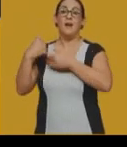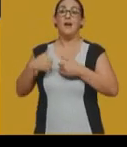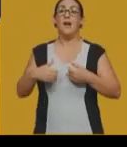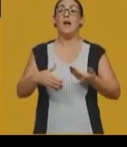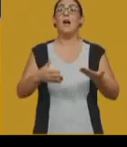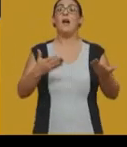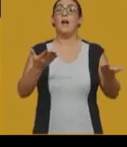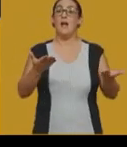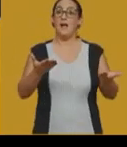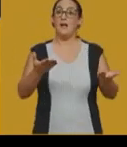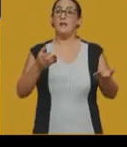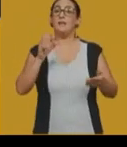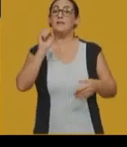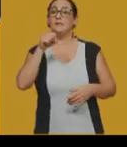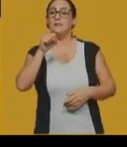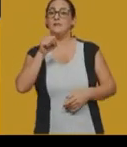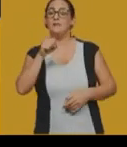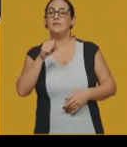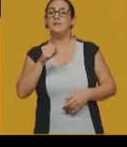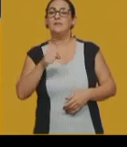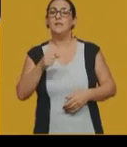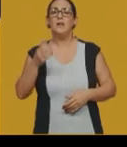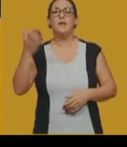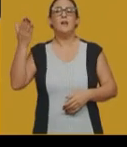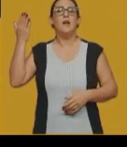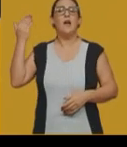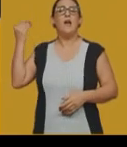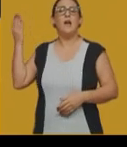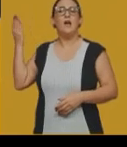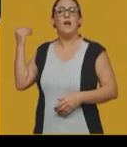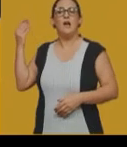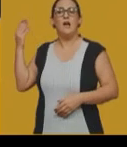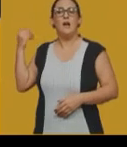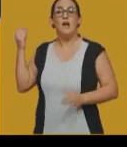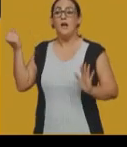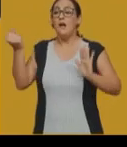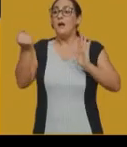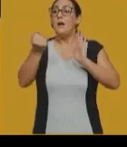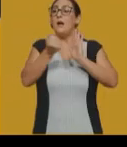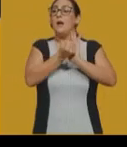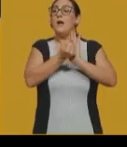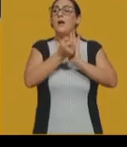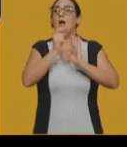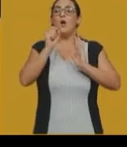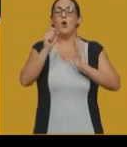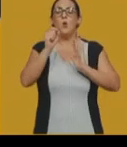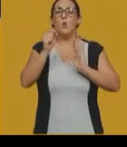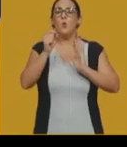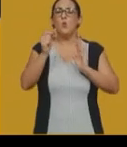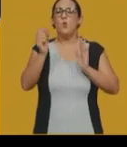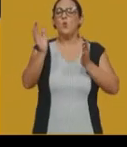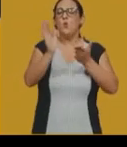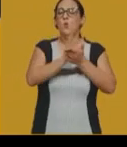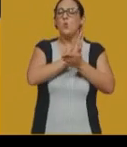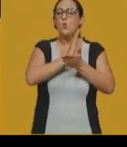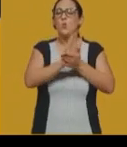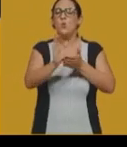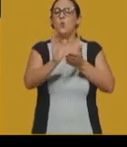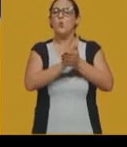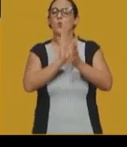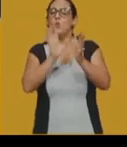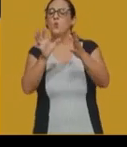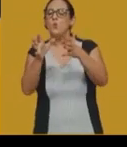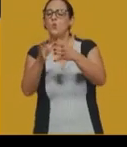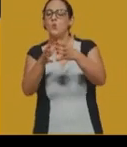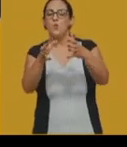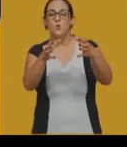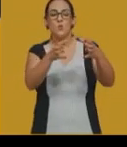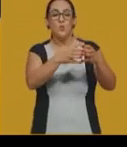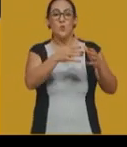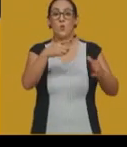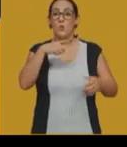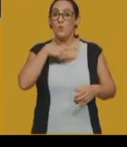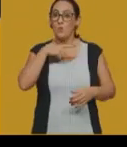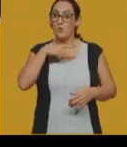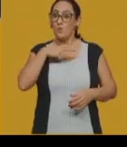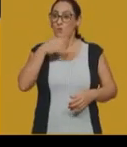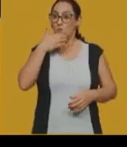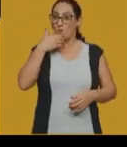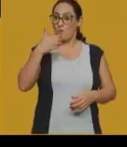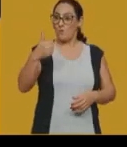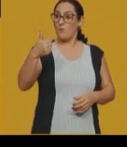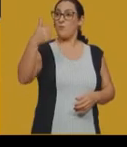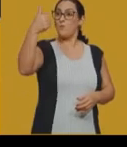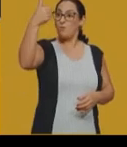falar aí em alguns outros momentos, é muito marcante a questão dos privilégios, né? De grupos que possuem